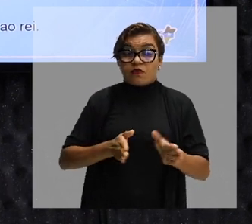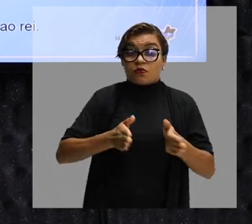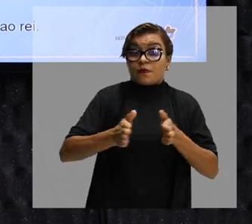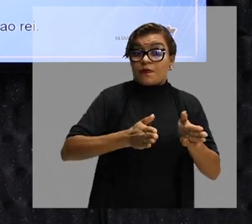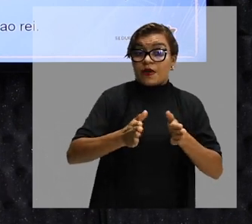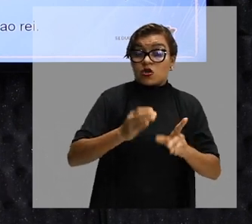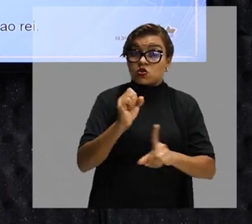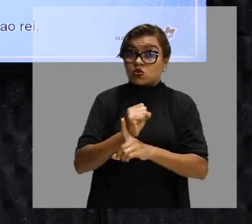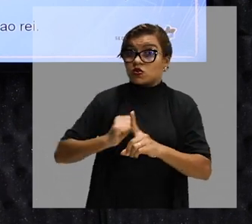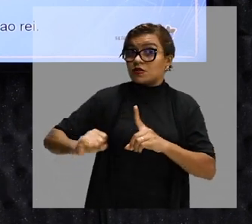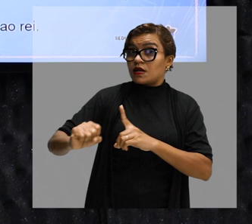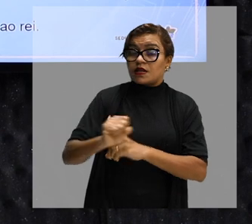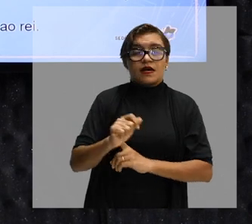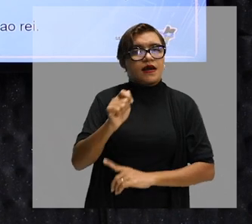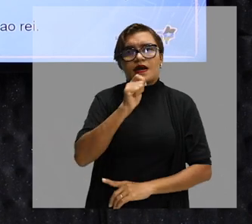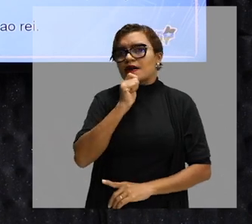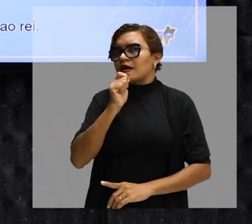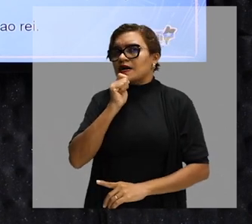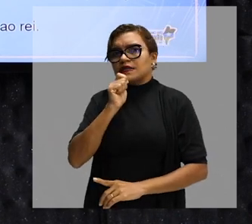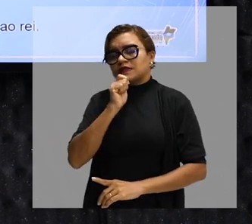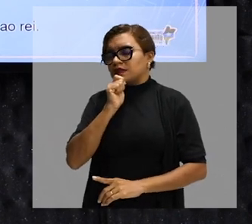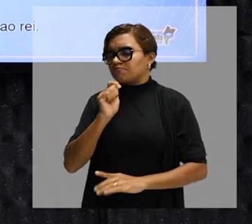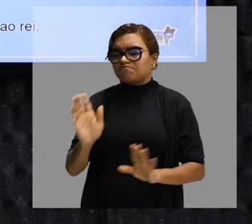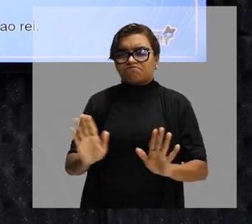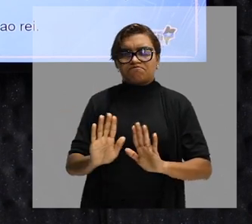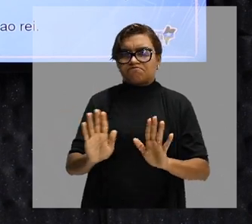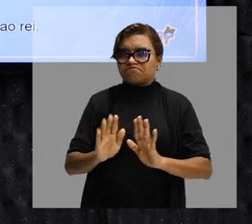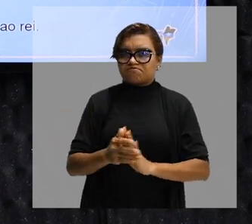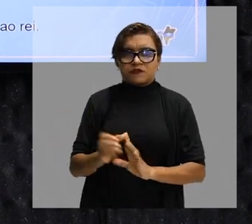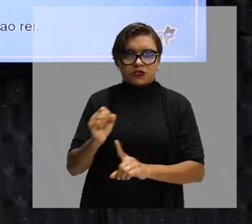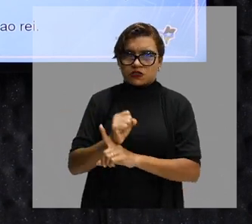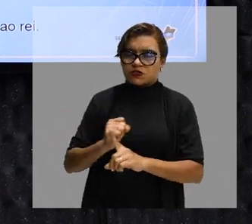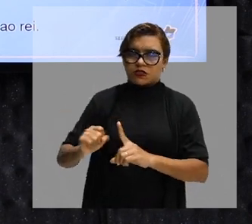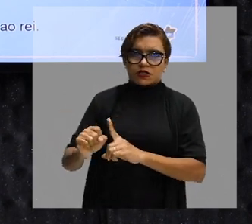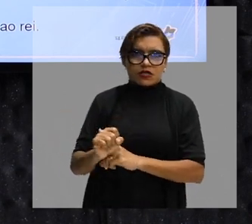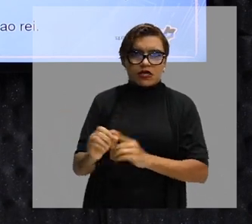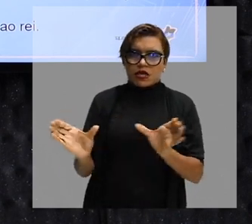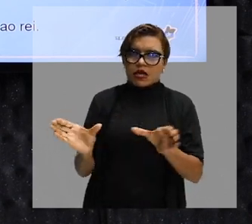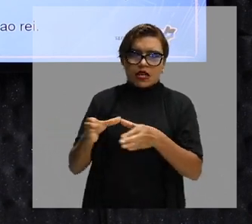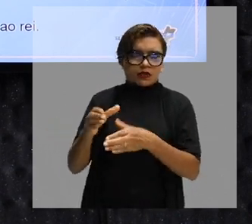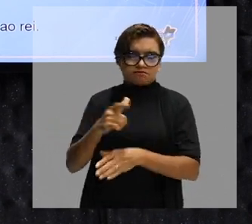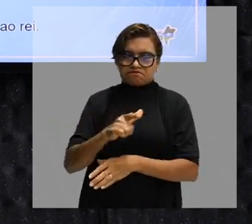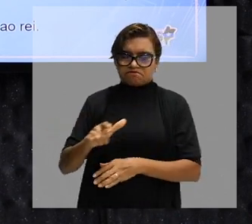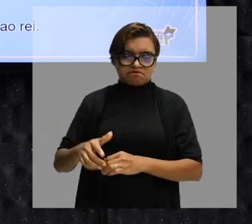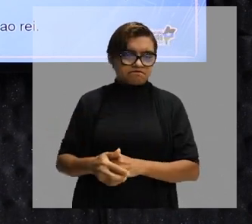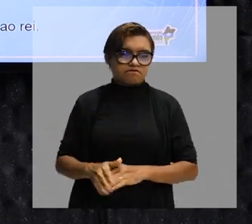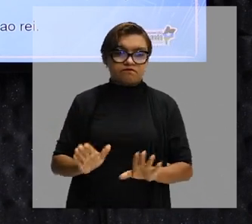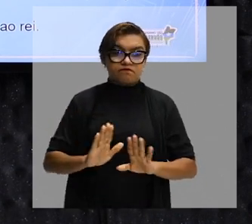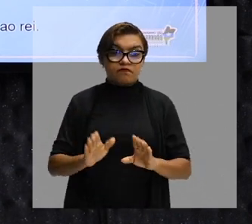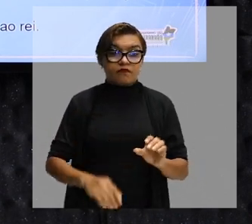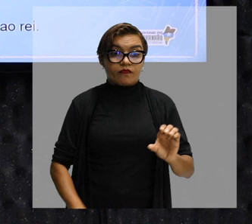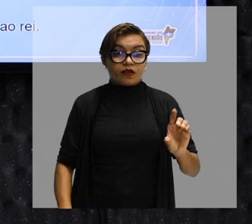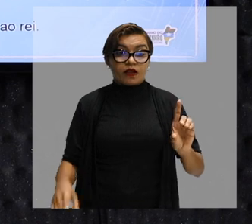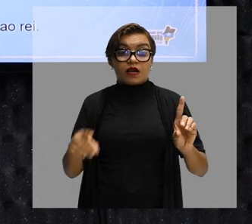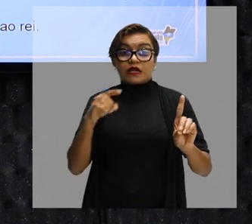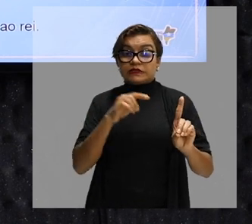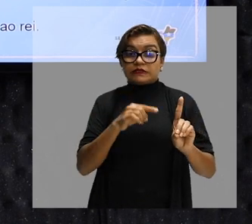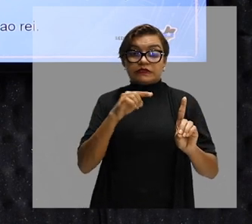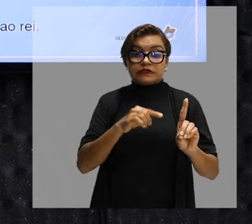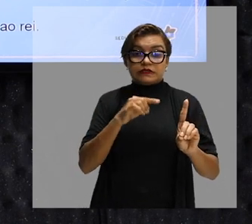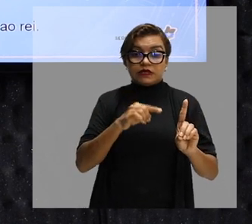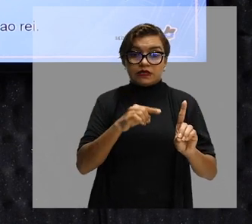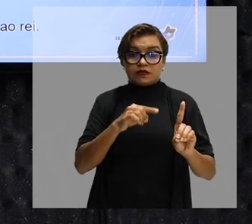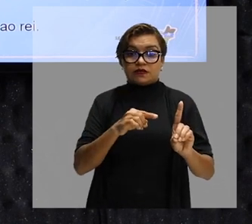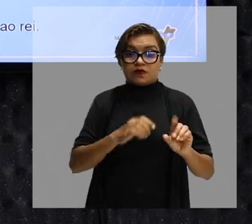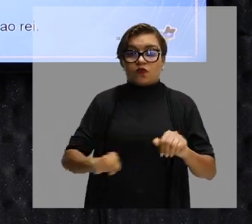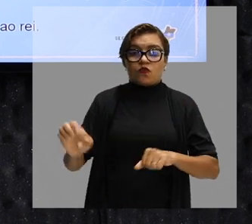socialista, ainda não está instaurado este elemento, que seria a sociedade sem classes. Um Estado monárquico com poder